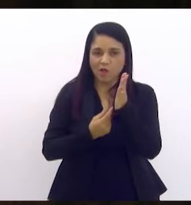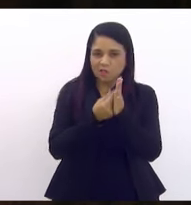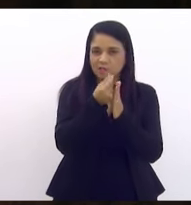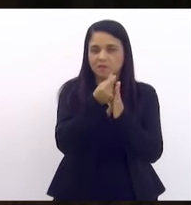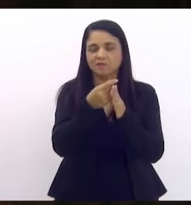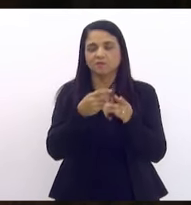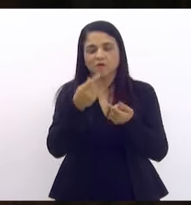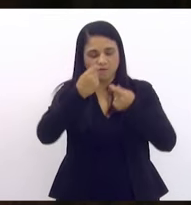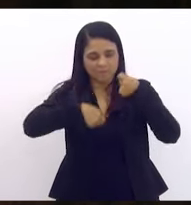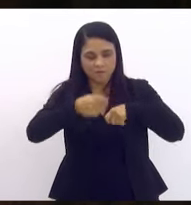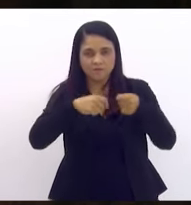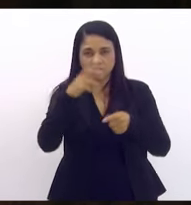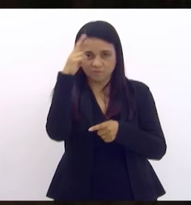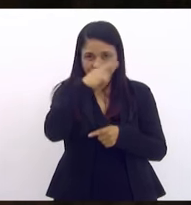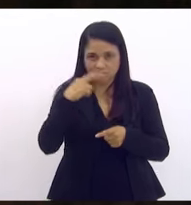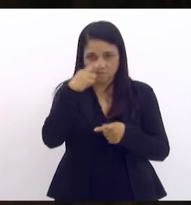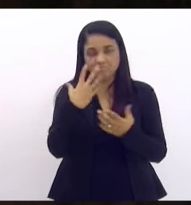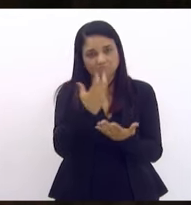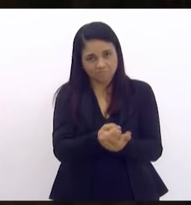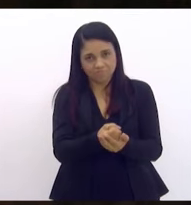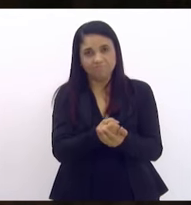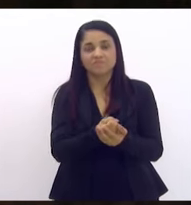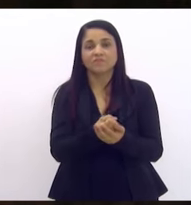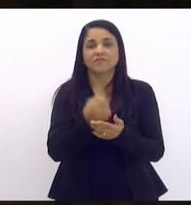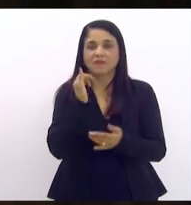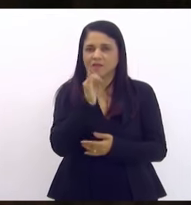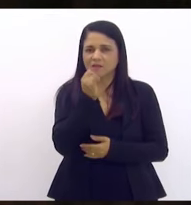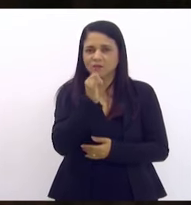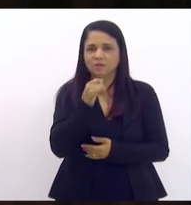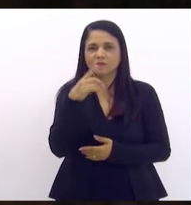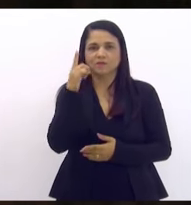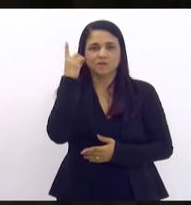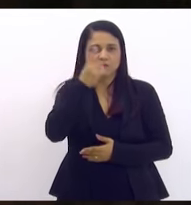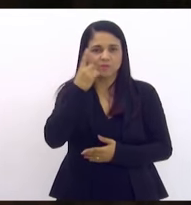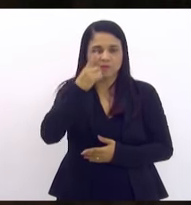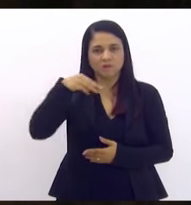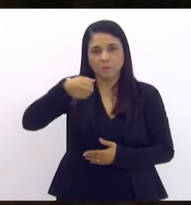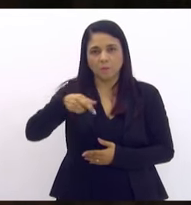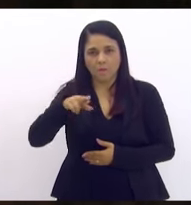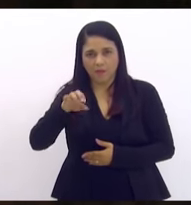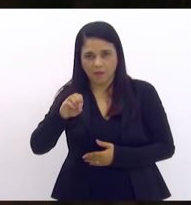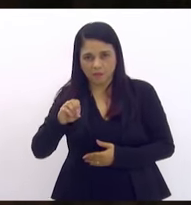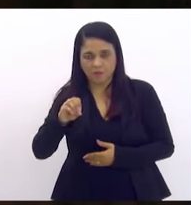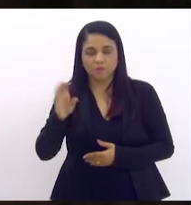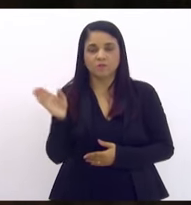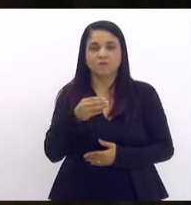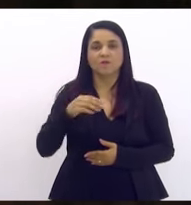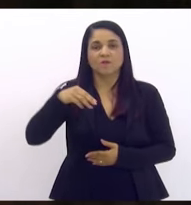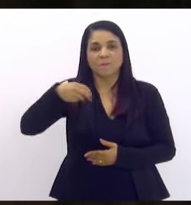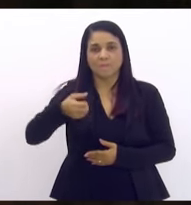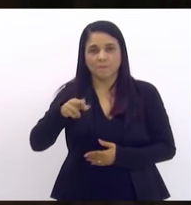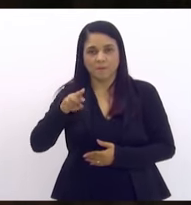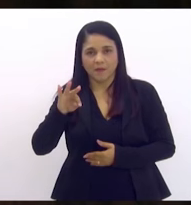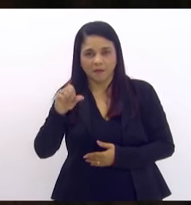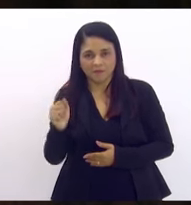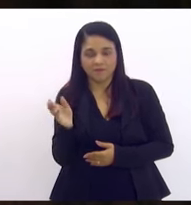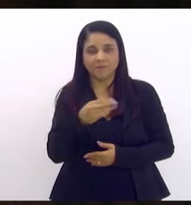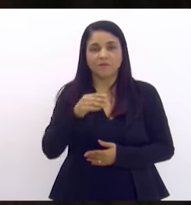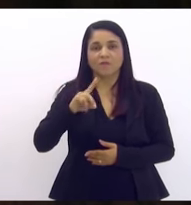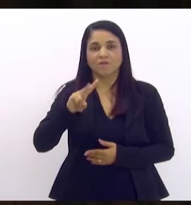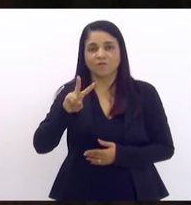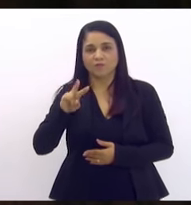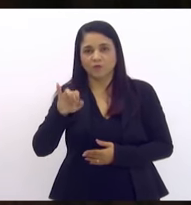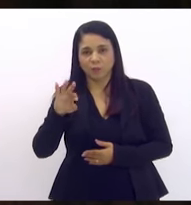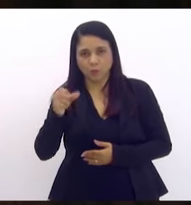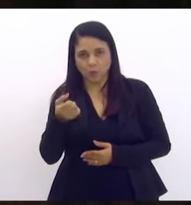fiscalização financeira e controle favorável relatores deputados Márcio Pacheco Marta Rocha Vittor Júnior Tonio de Paula pai e